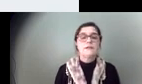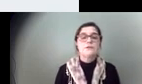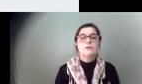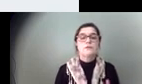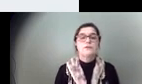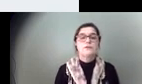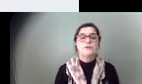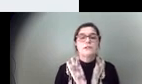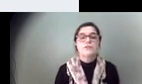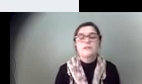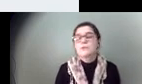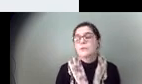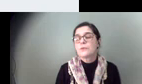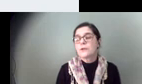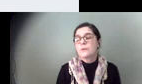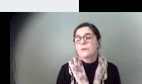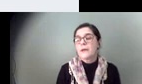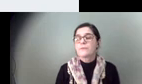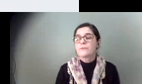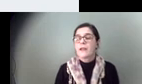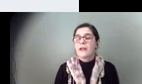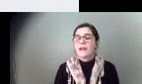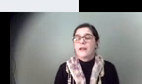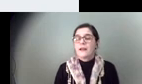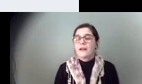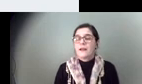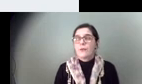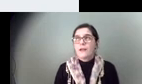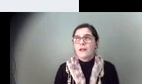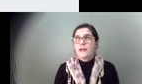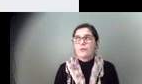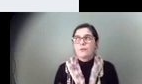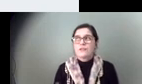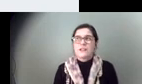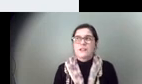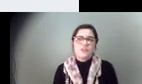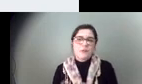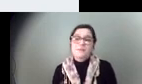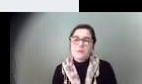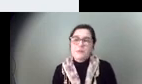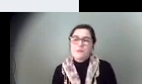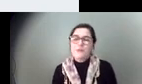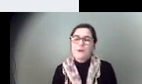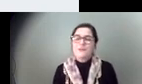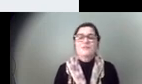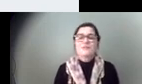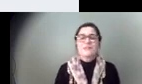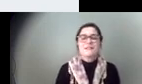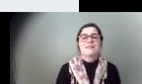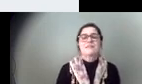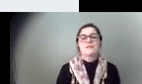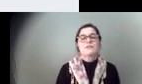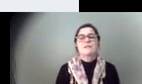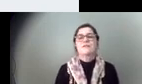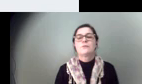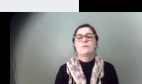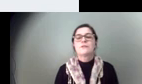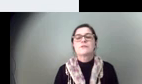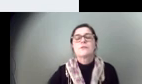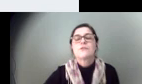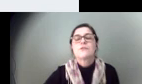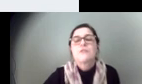bacana onde eu tive a oportunidade de conhecer um pouquinho mais o lado docente mais pessoal, né, de vocês. Então a gente